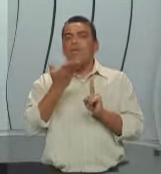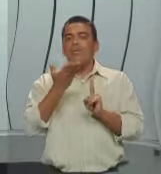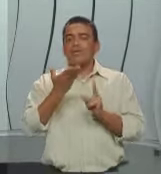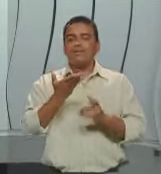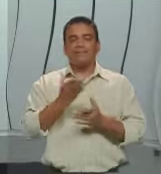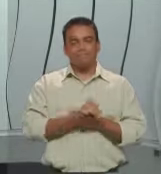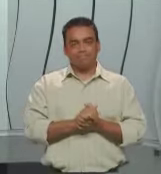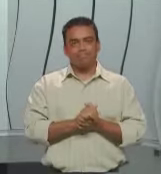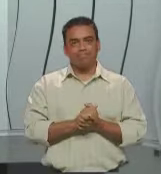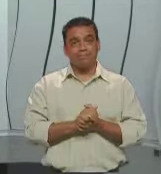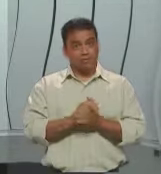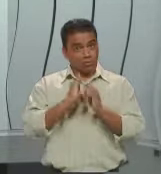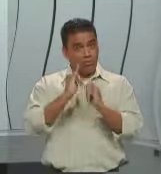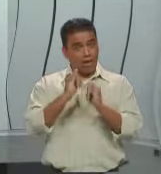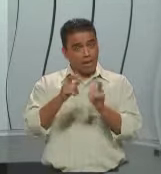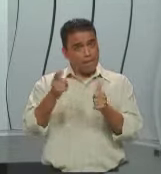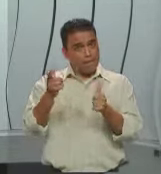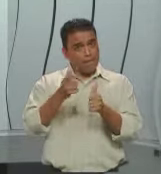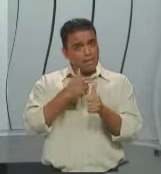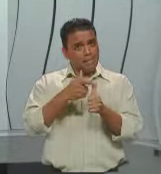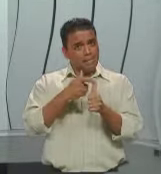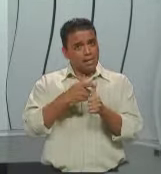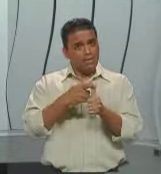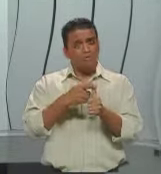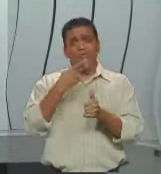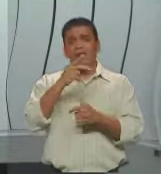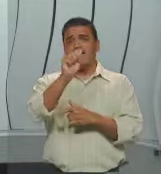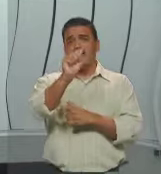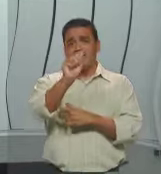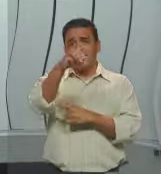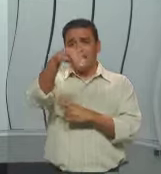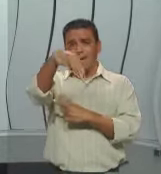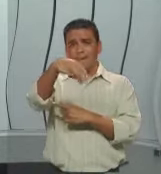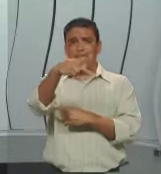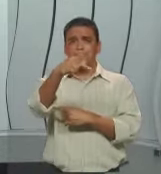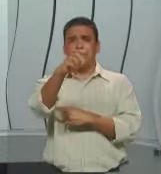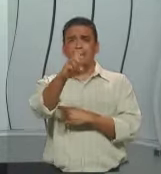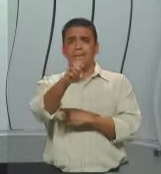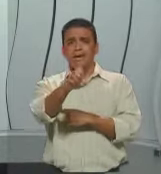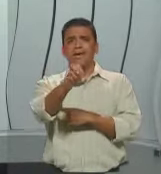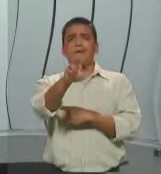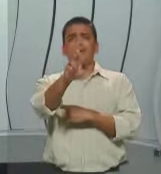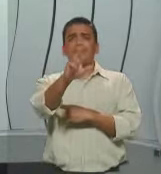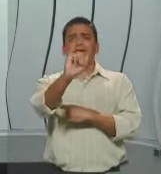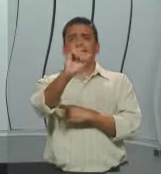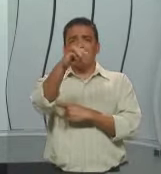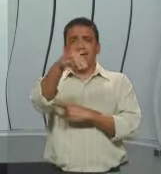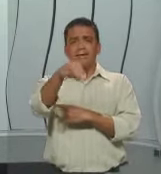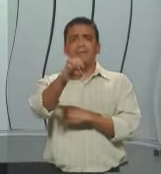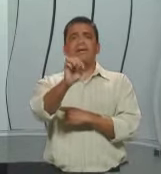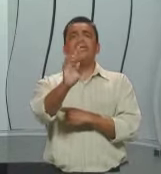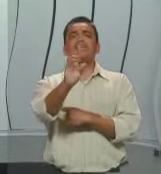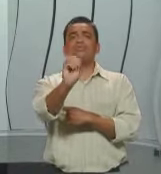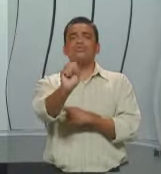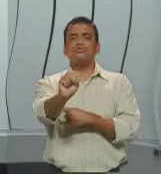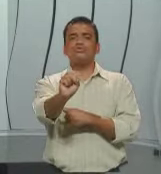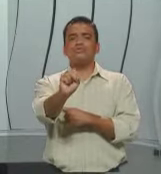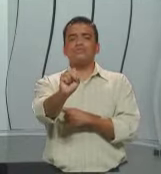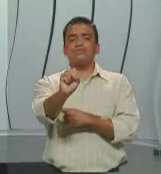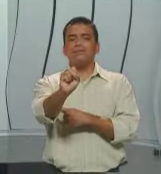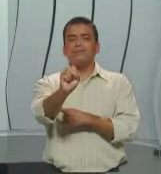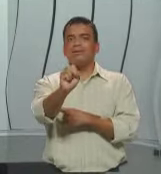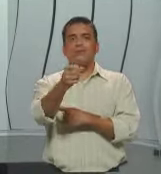começar falando para vocês sobre os amperímetros. O amperímetro é um instrumento que é usado para medir os amperes, ou